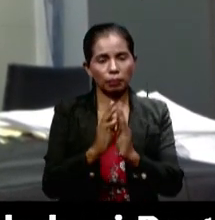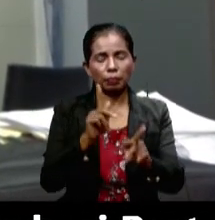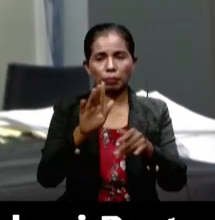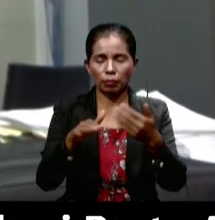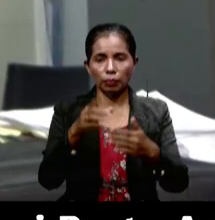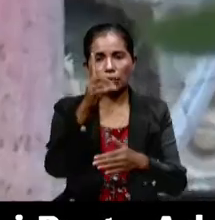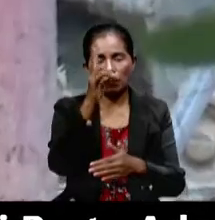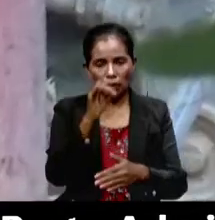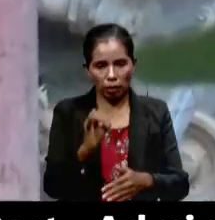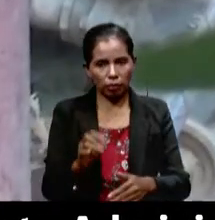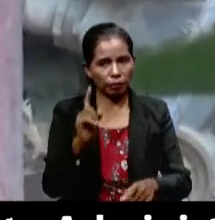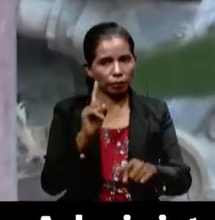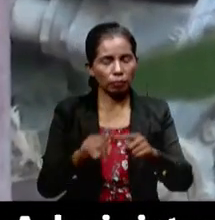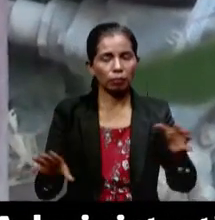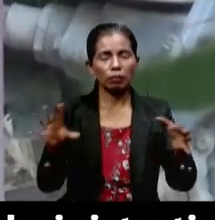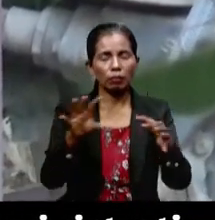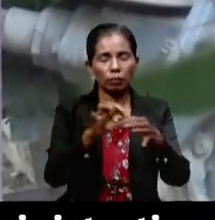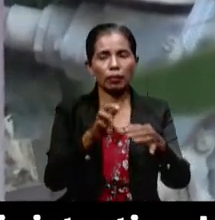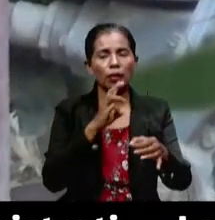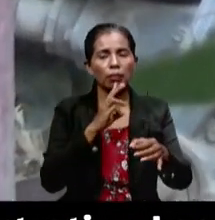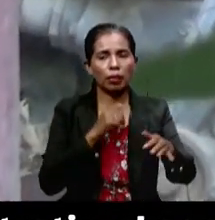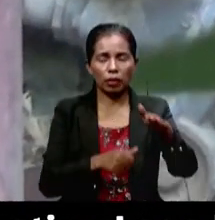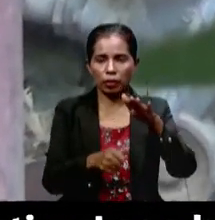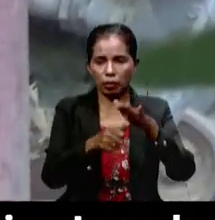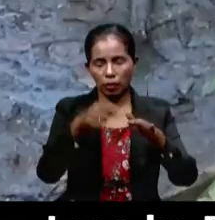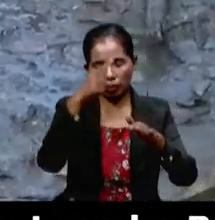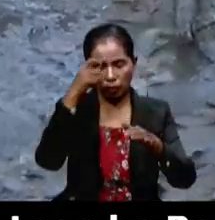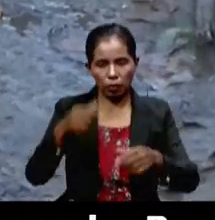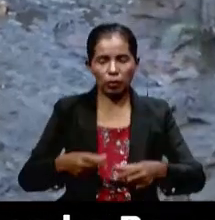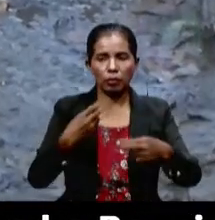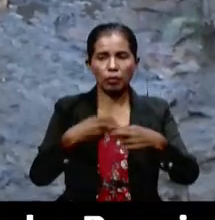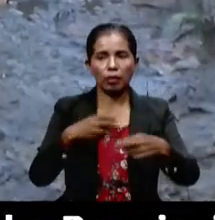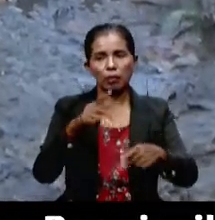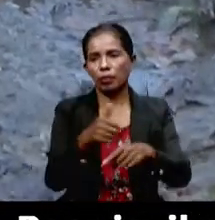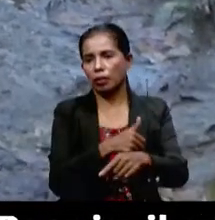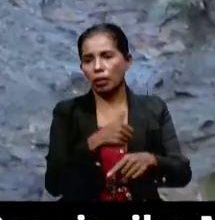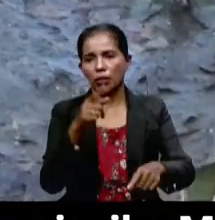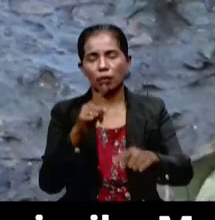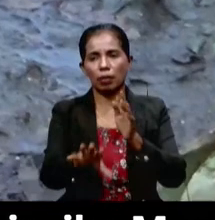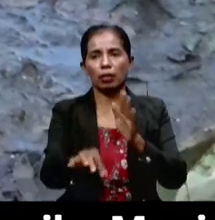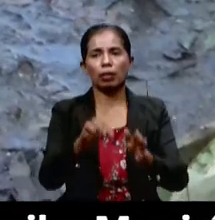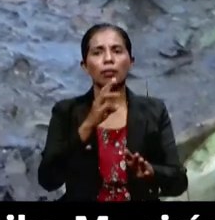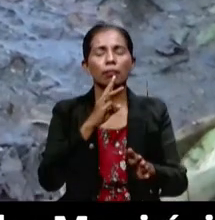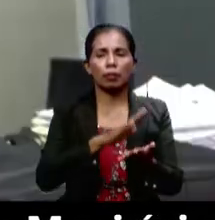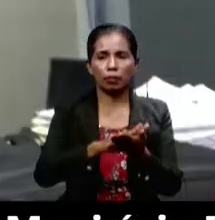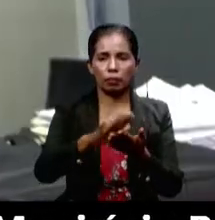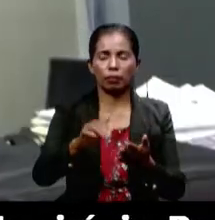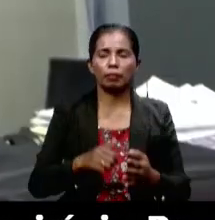capital dele atulabele liga ilegalmente bem mos também foi impacto para Marcelo Clavel também mos Nem também ele né,